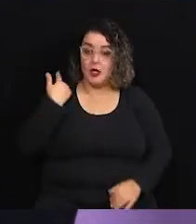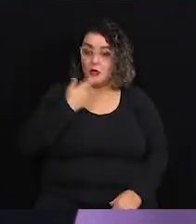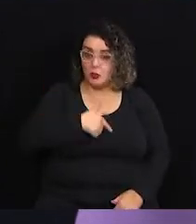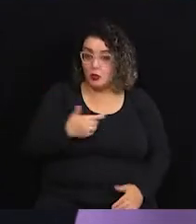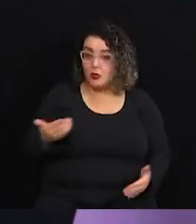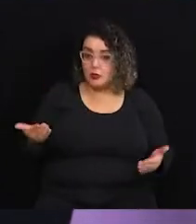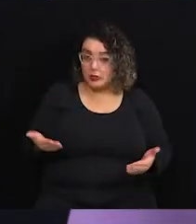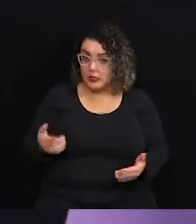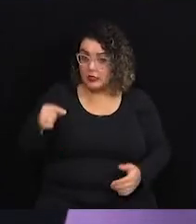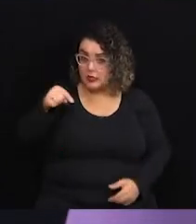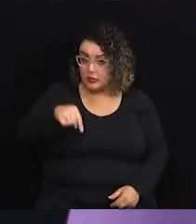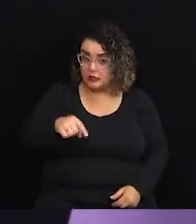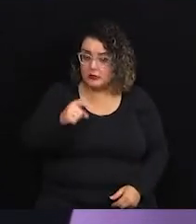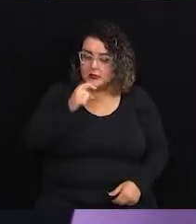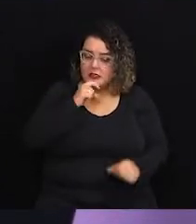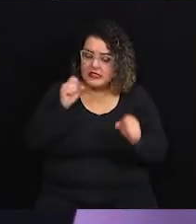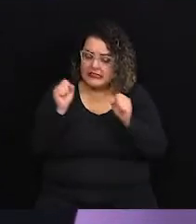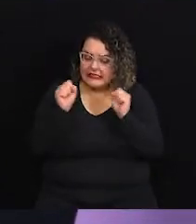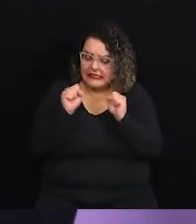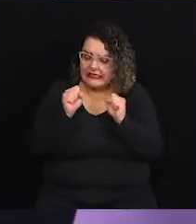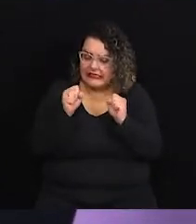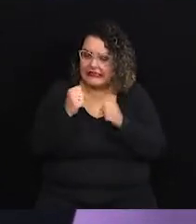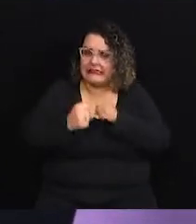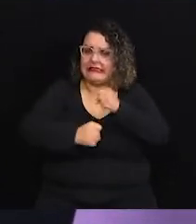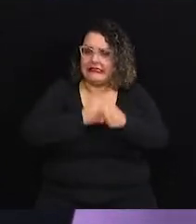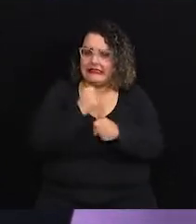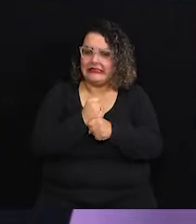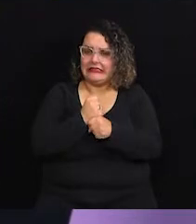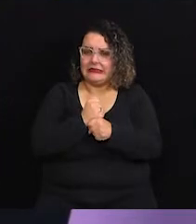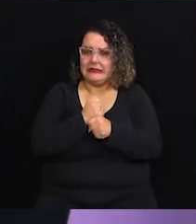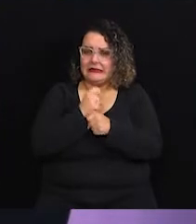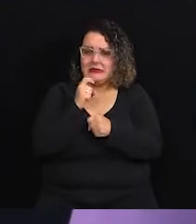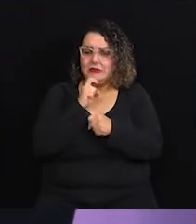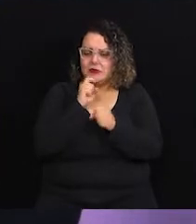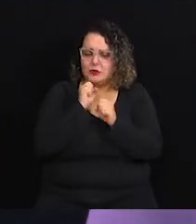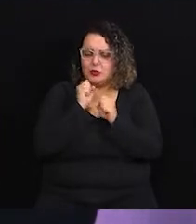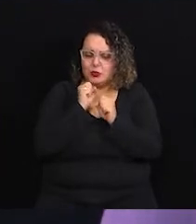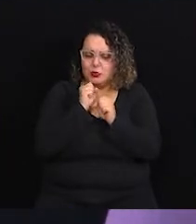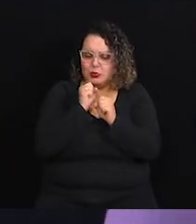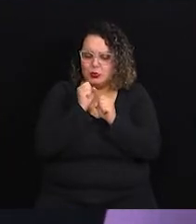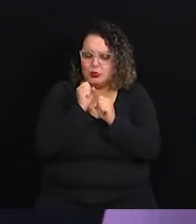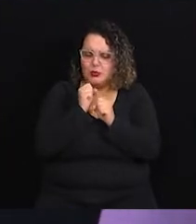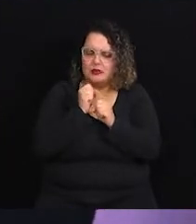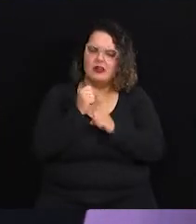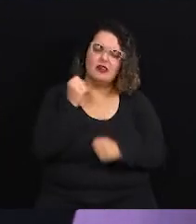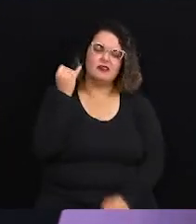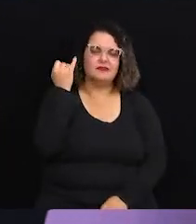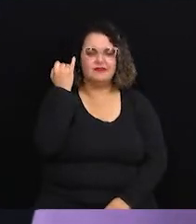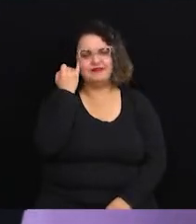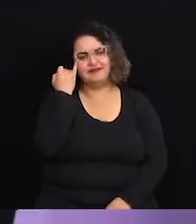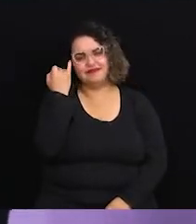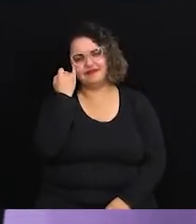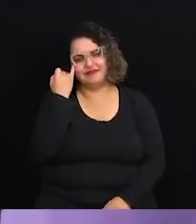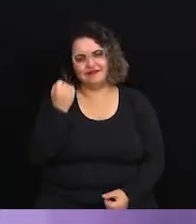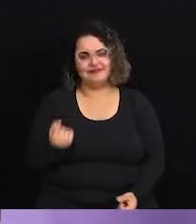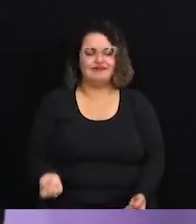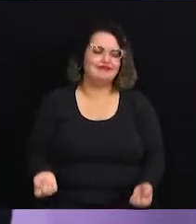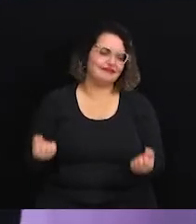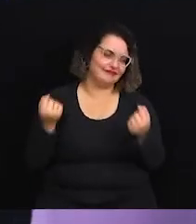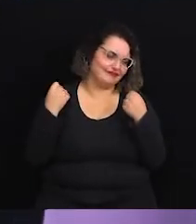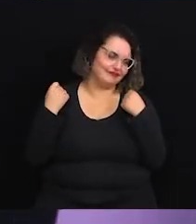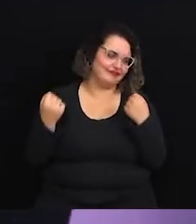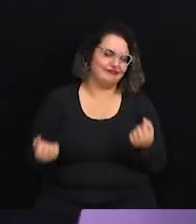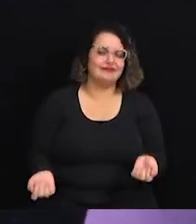está aí na estação mais gelada do ano, o inverno. É aquele período que dá uma preguiça de fazer atividade física,